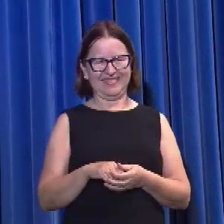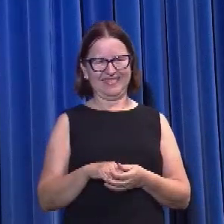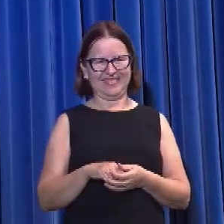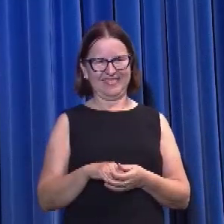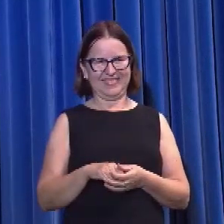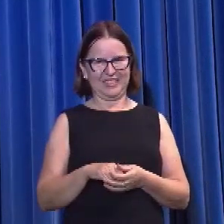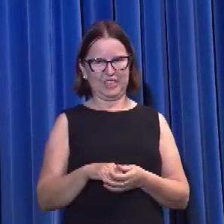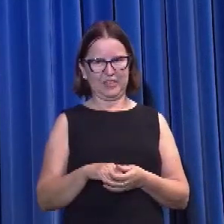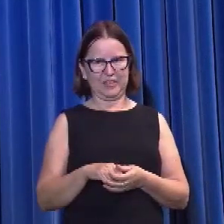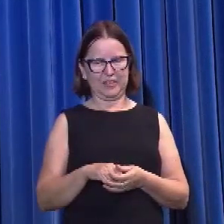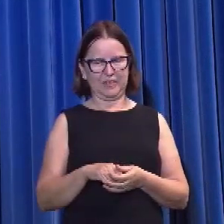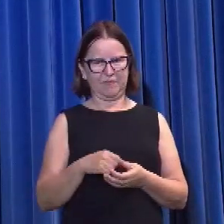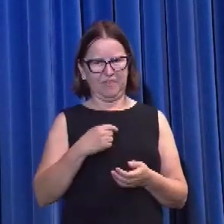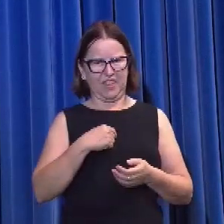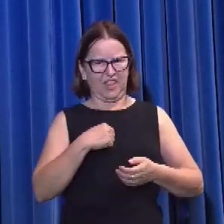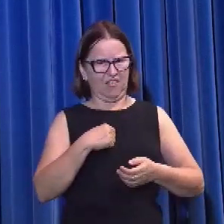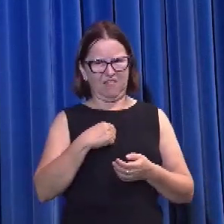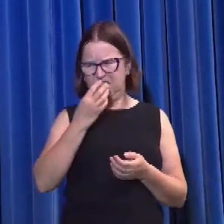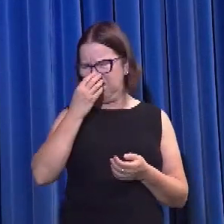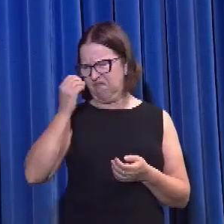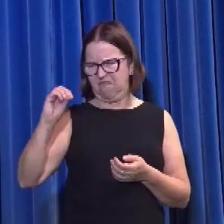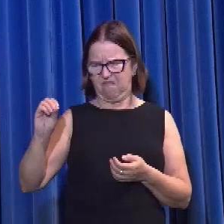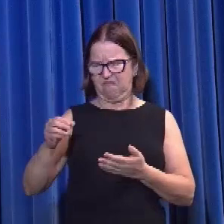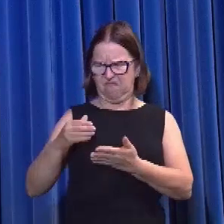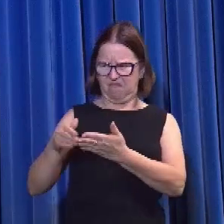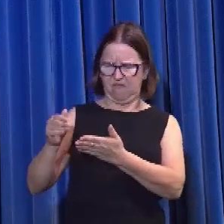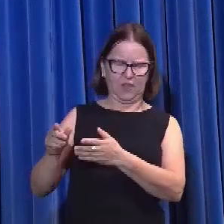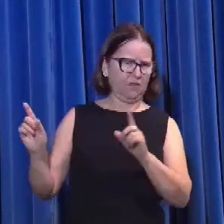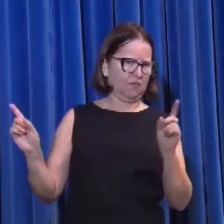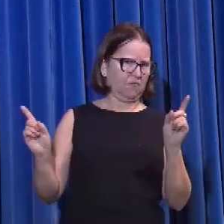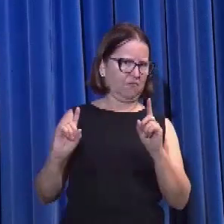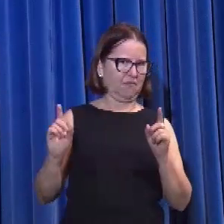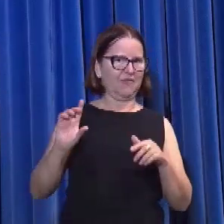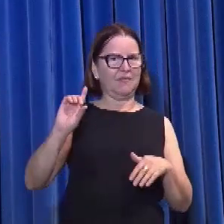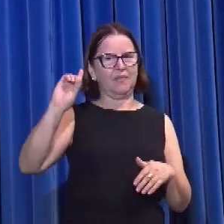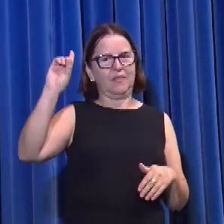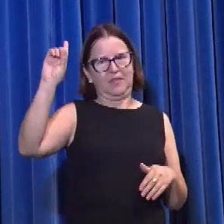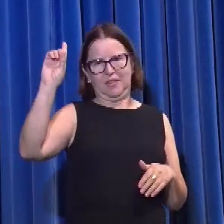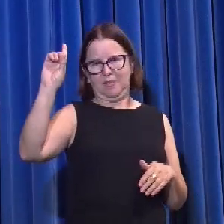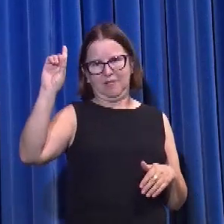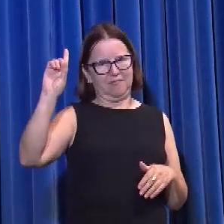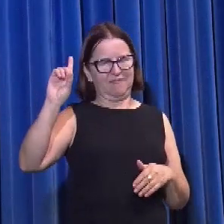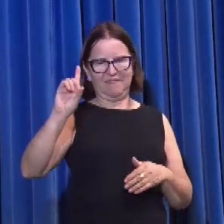Eu não sou descartável por Deus.